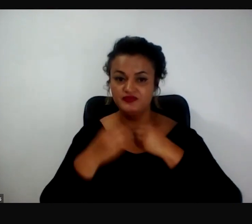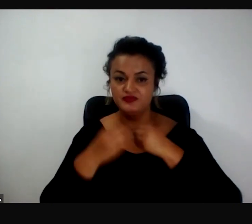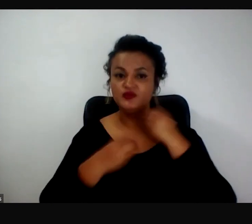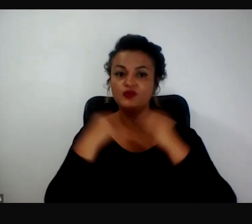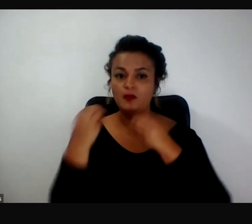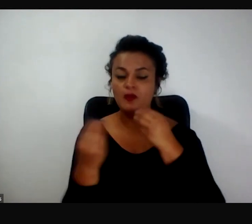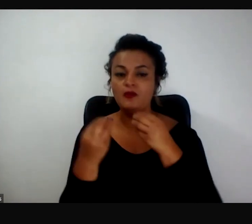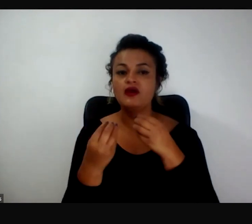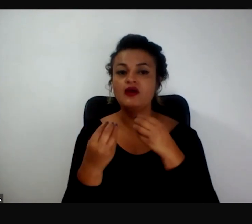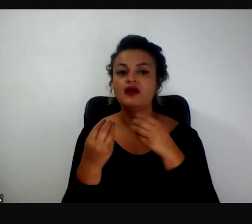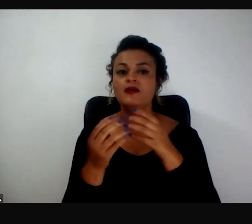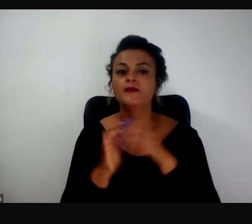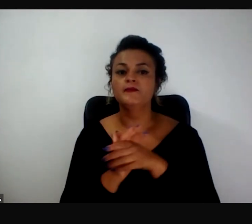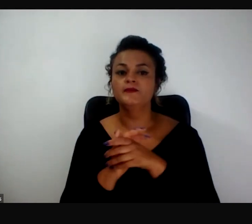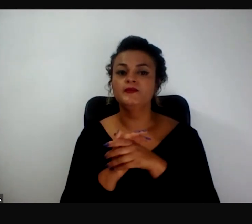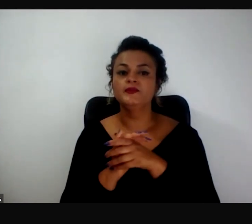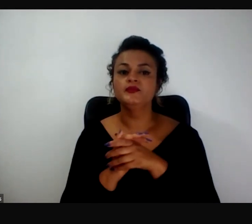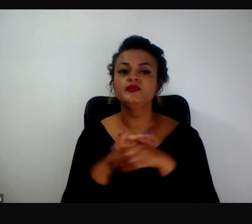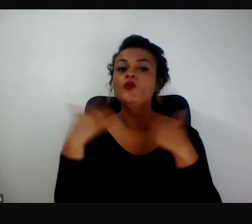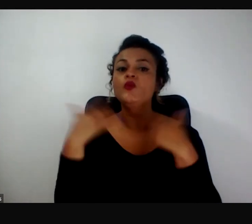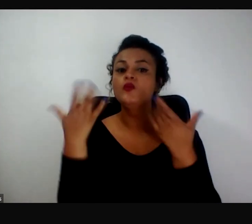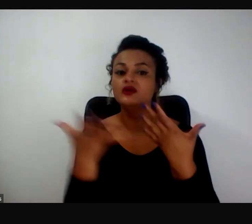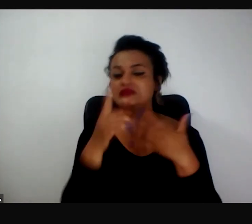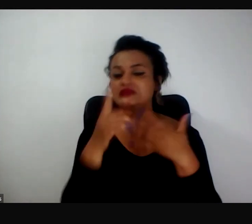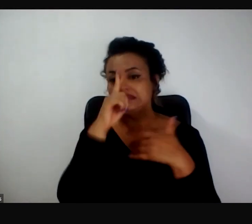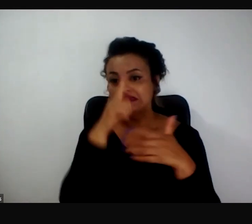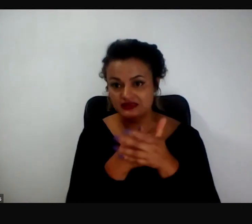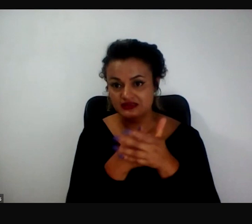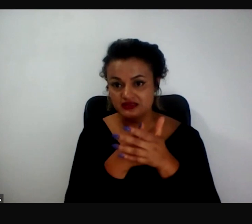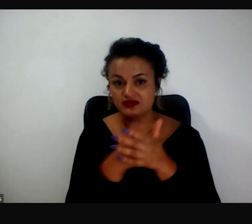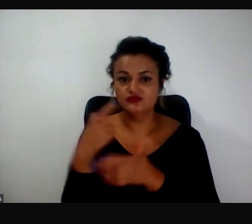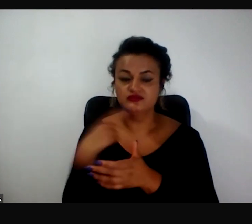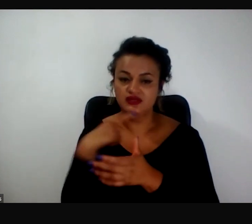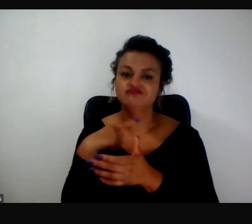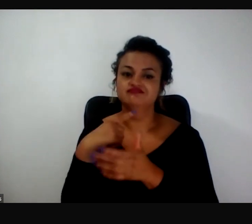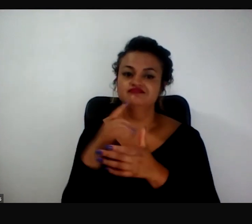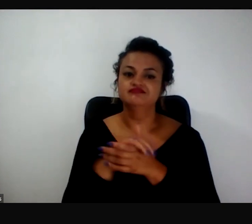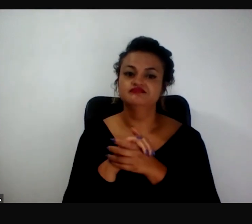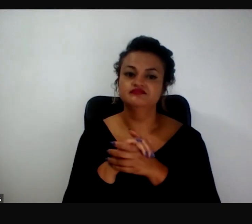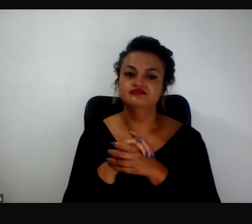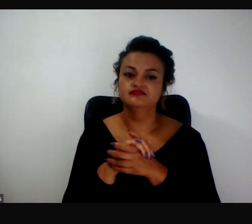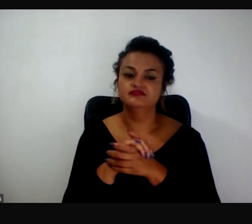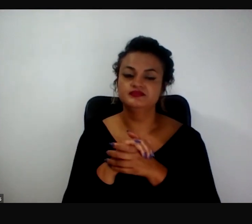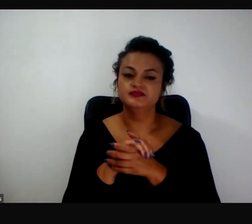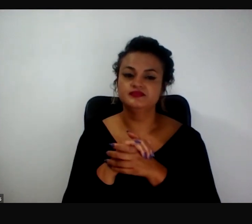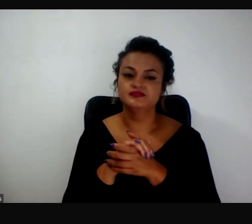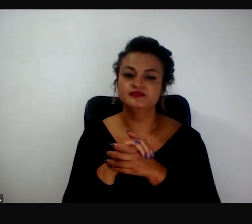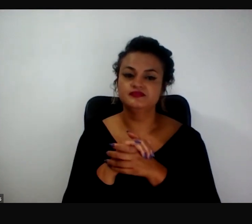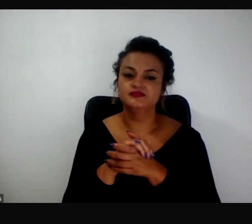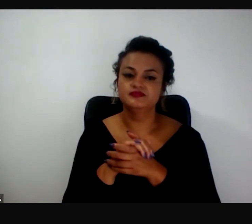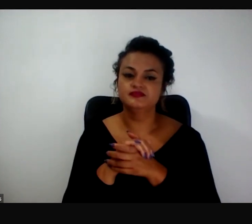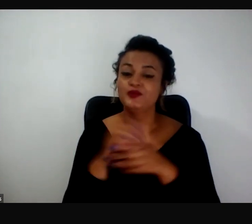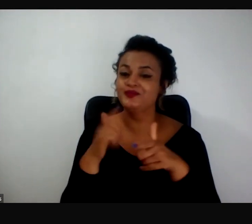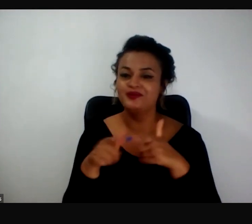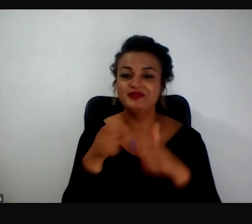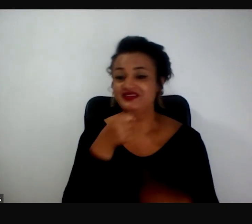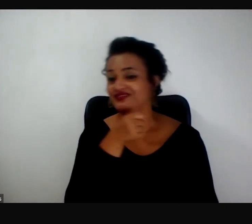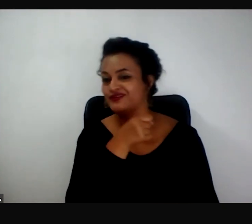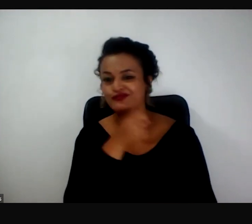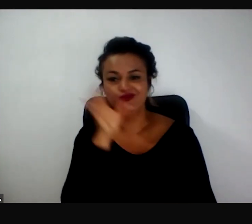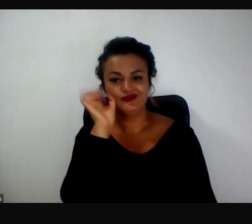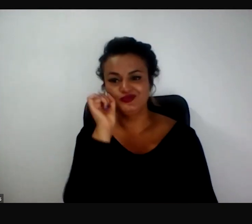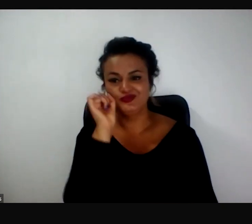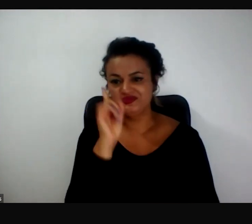quando as decisões já não tenham recurso contra elas.